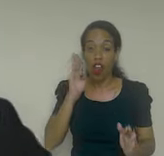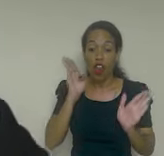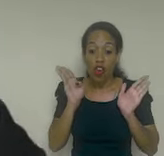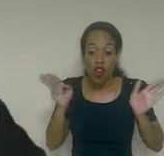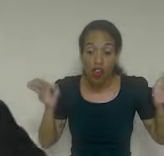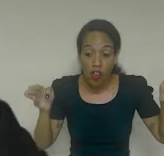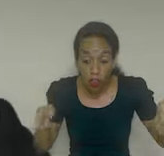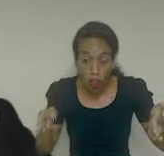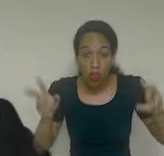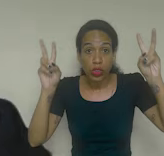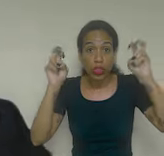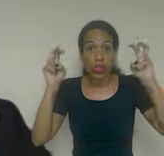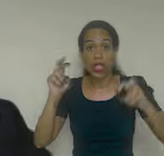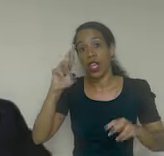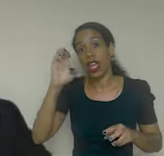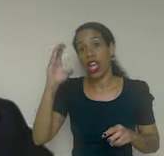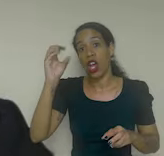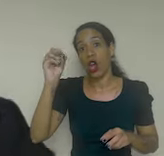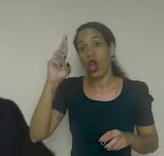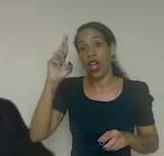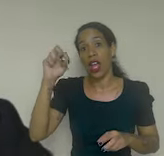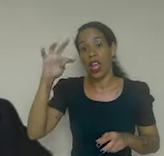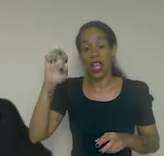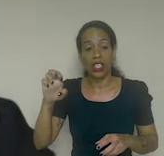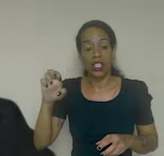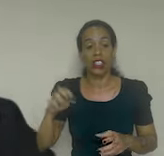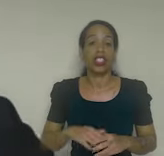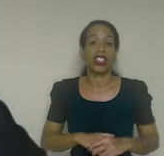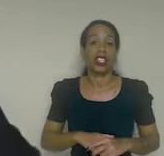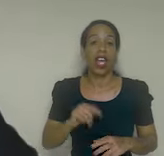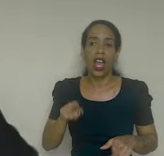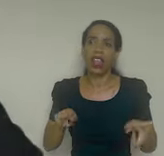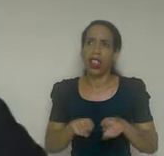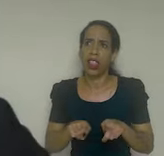enfoque a um outro tema que é recorrente, tanto no feijão com arroz,